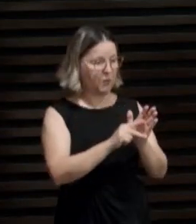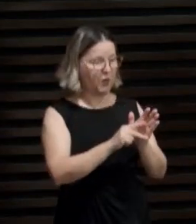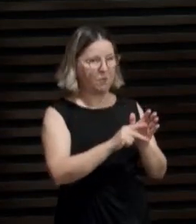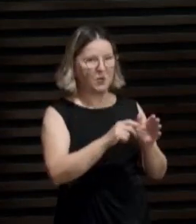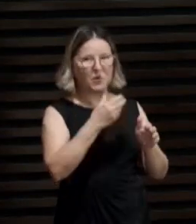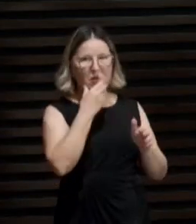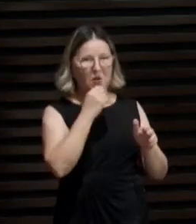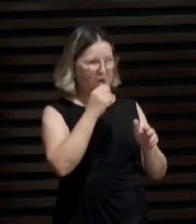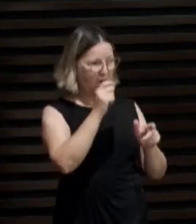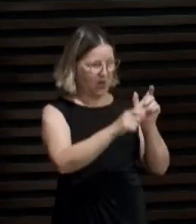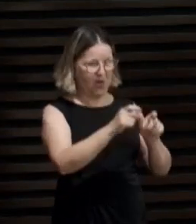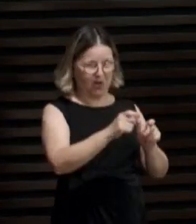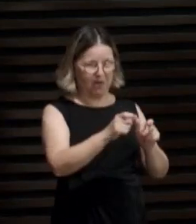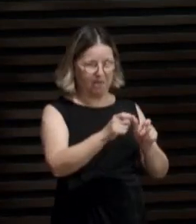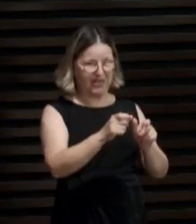queimados.